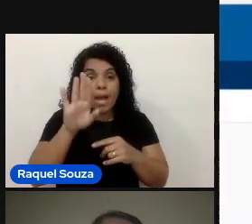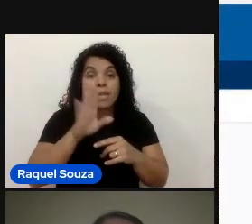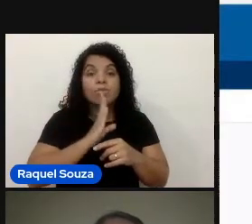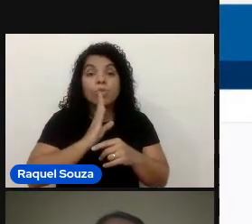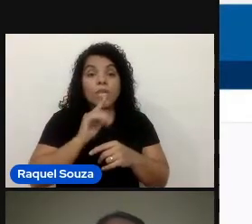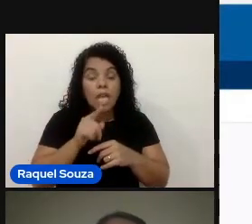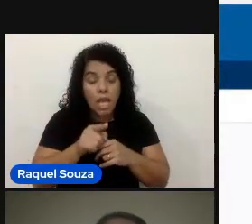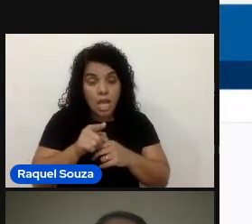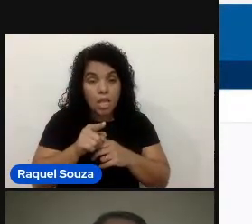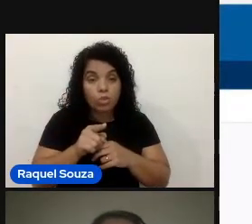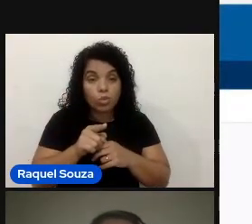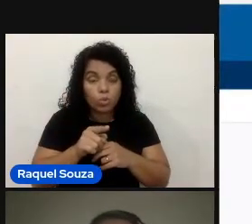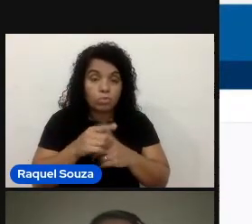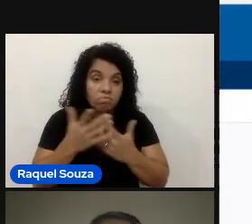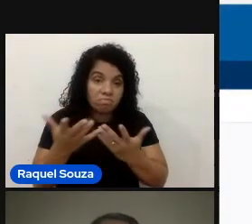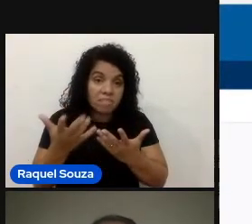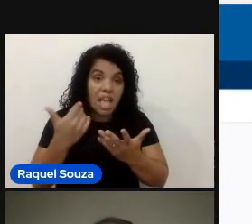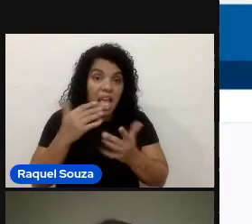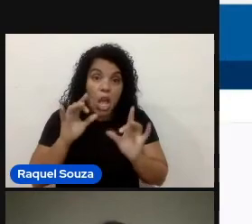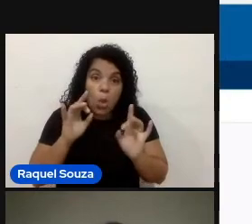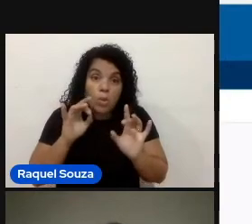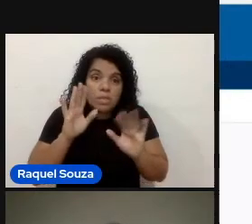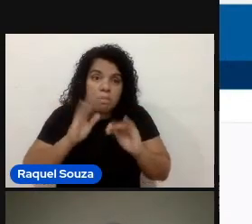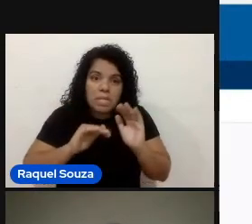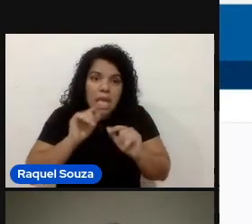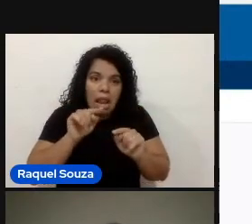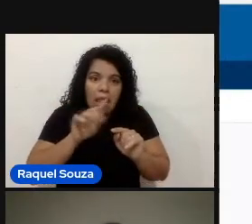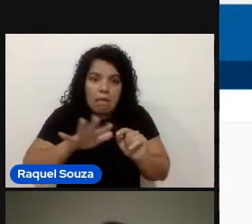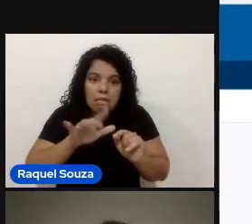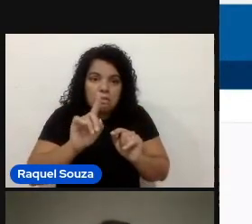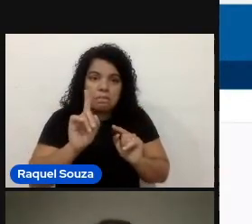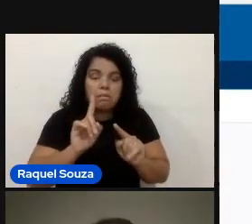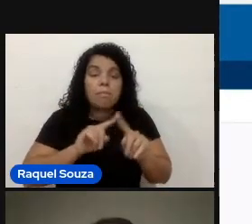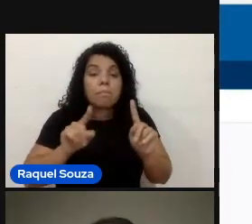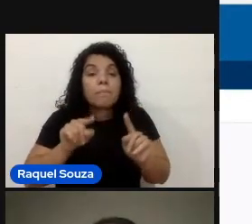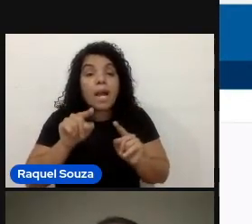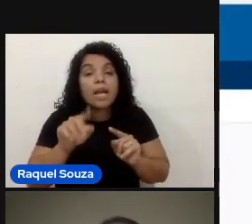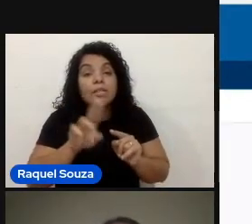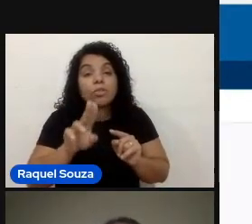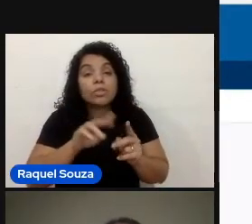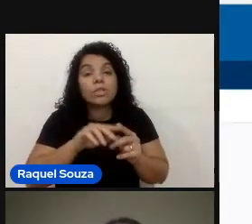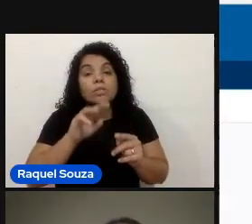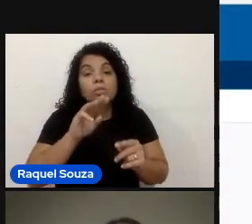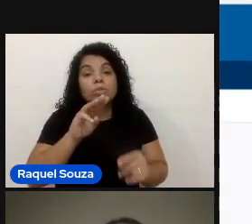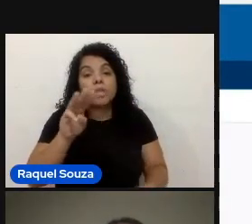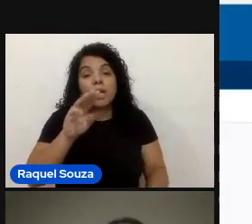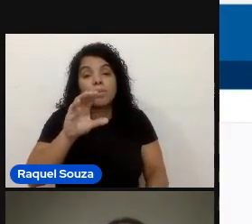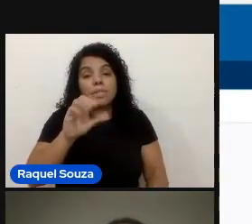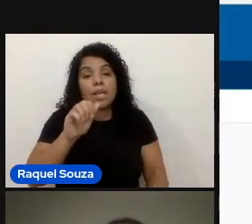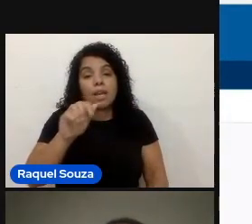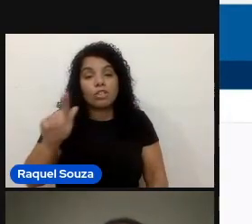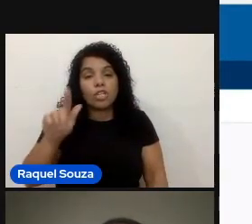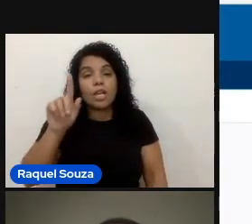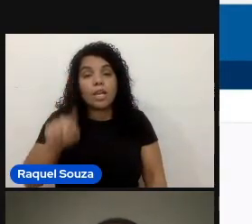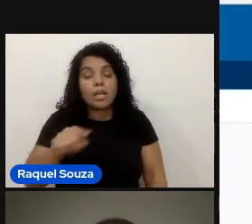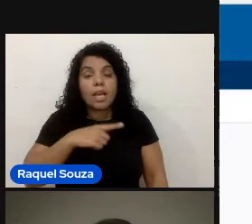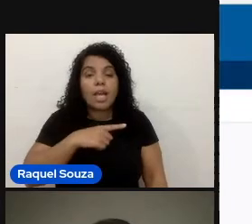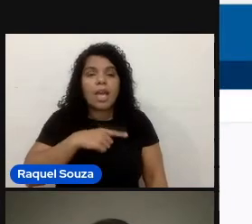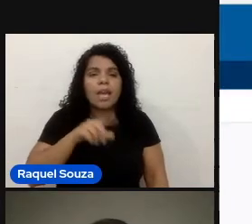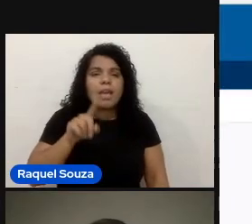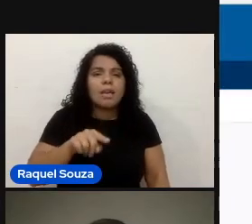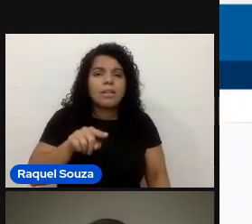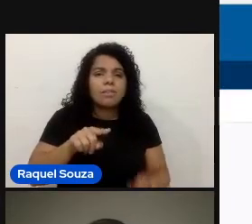de alguma forma, não sou especialista nisso, mas é o WCAG. que é o Web Content